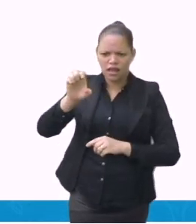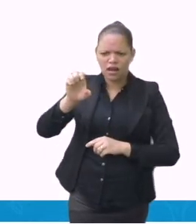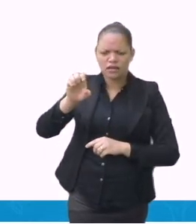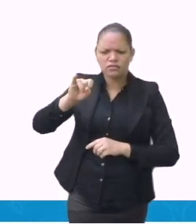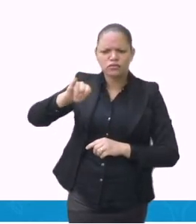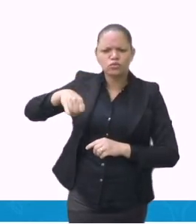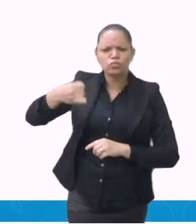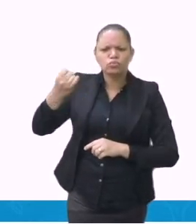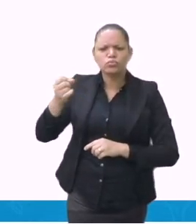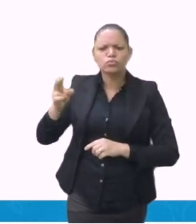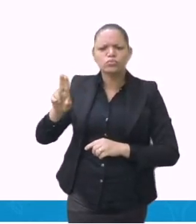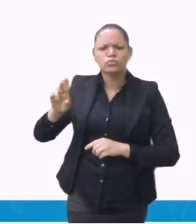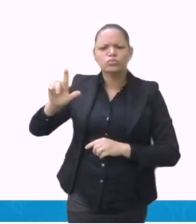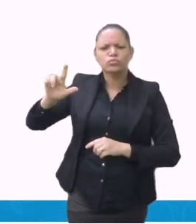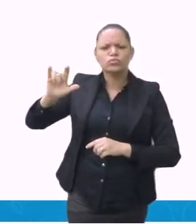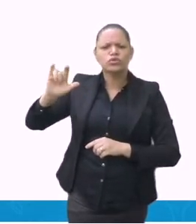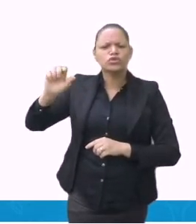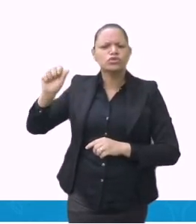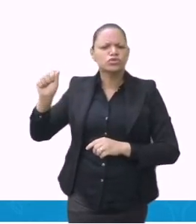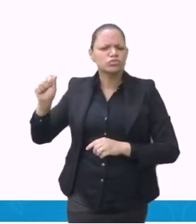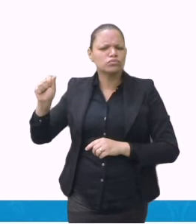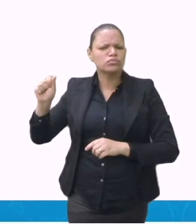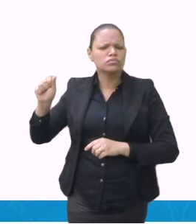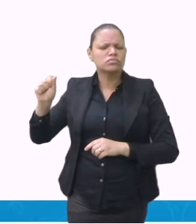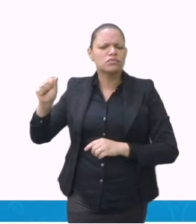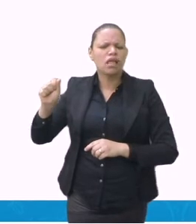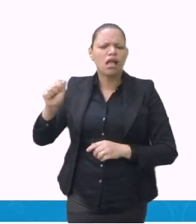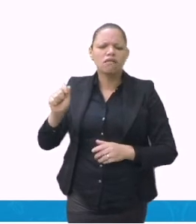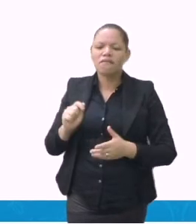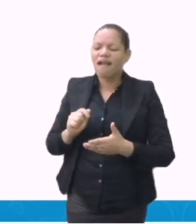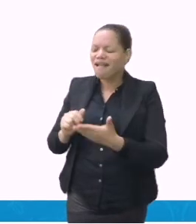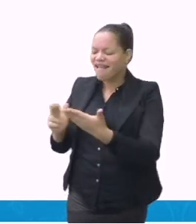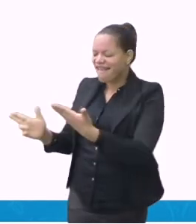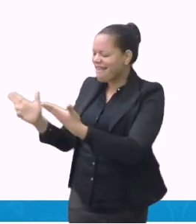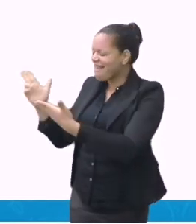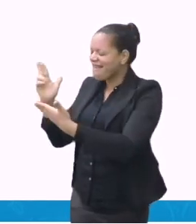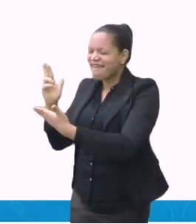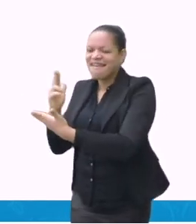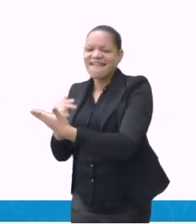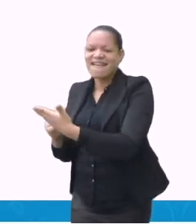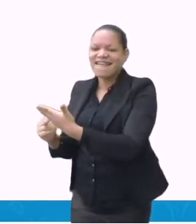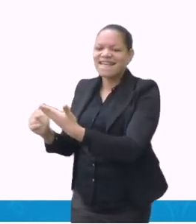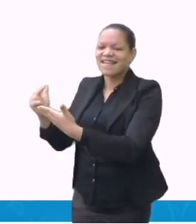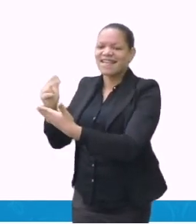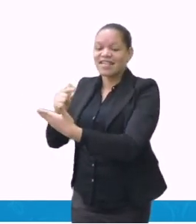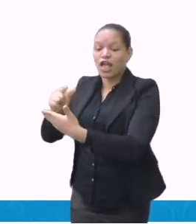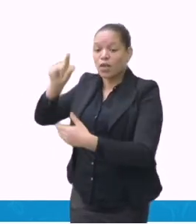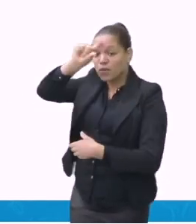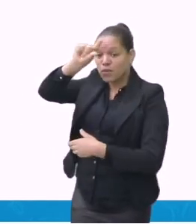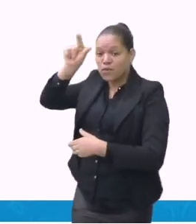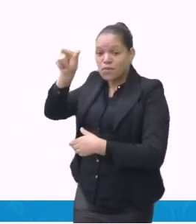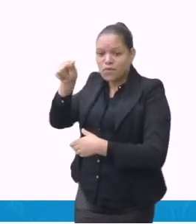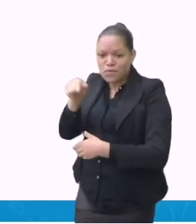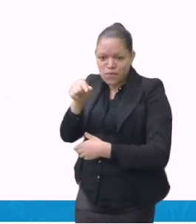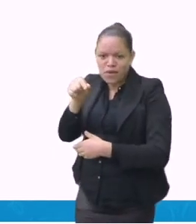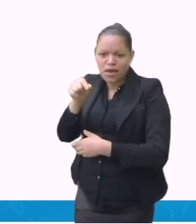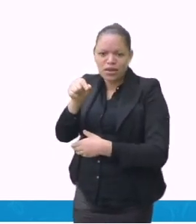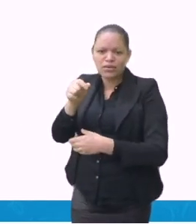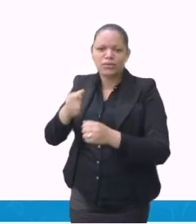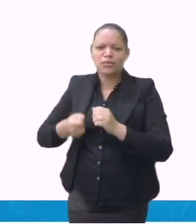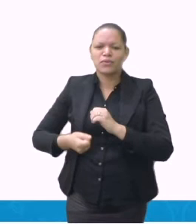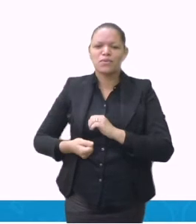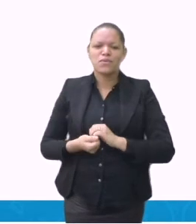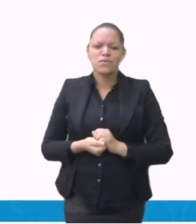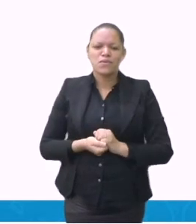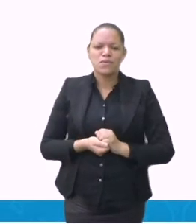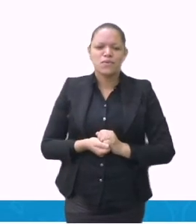na 7ª coluna com a segunda linha. Escreva essa coordenada. Então, vamos desenhar